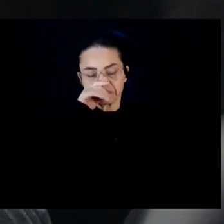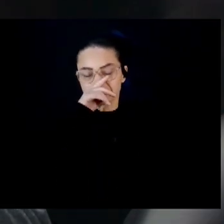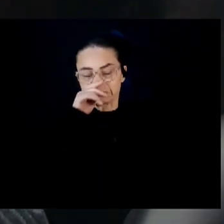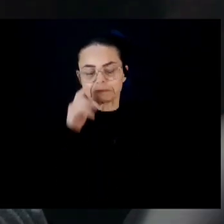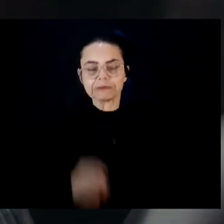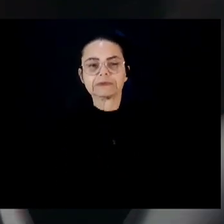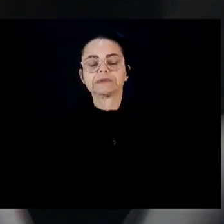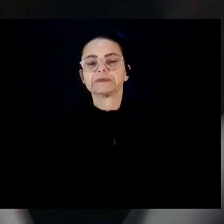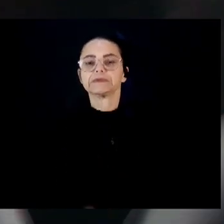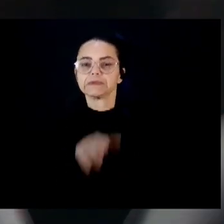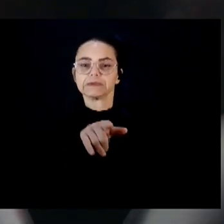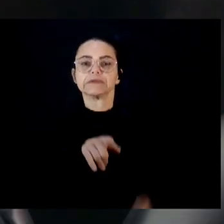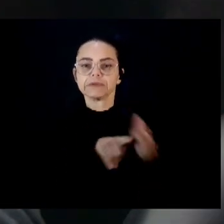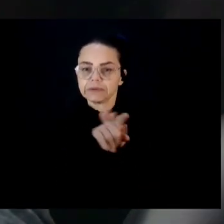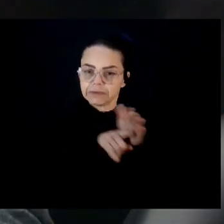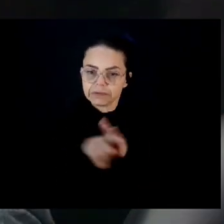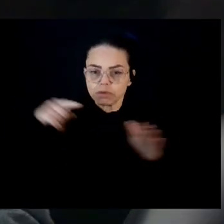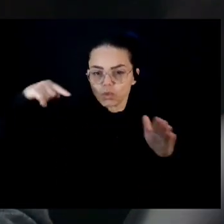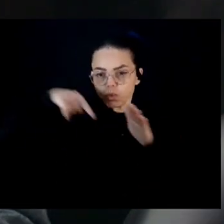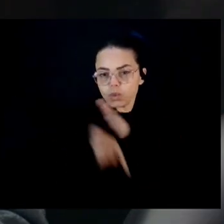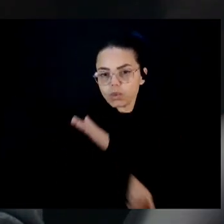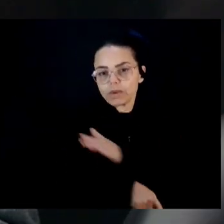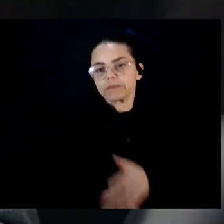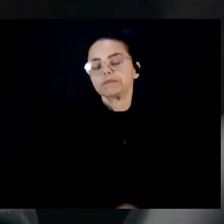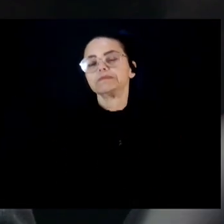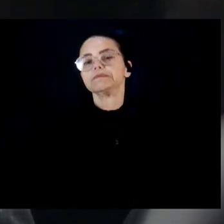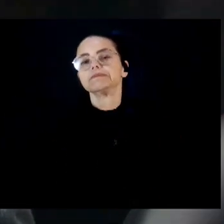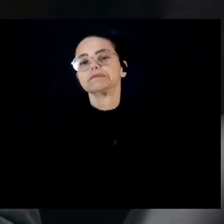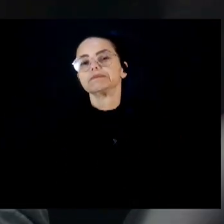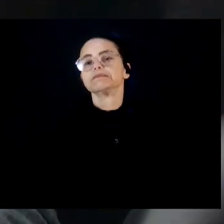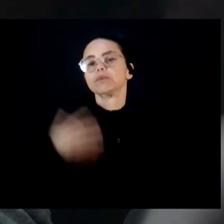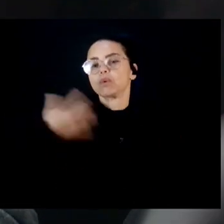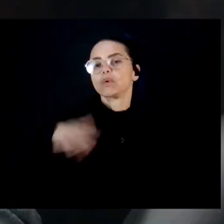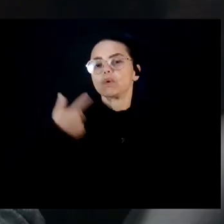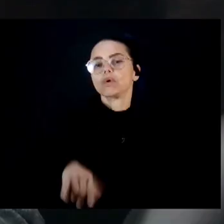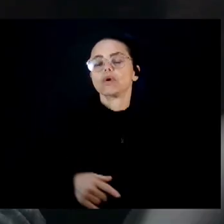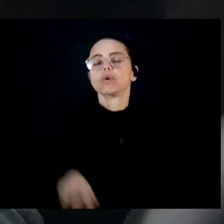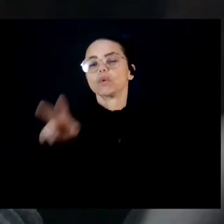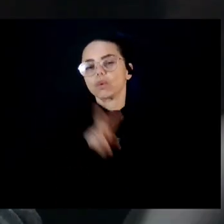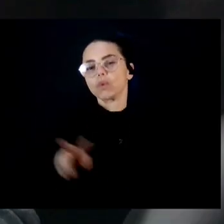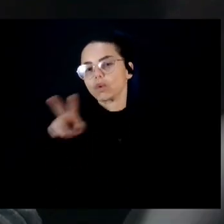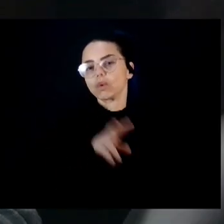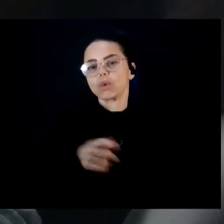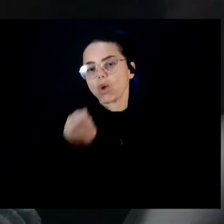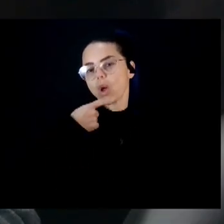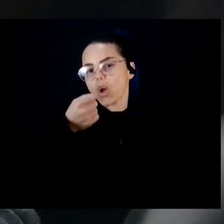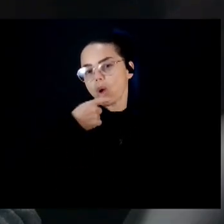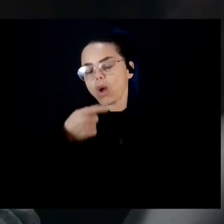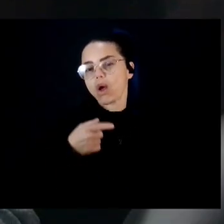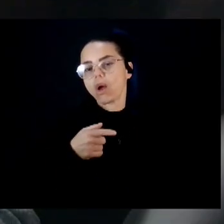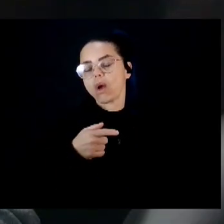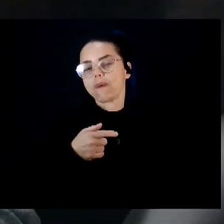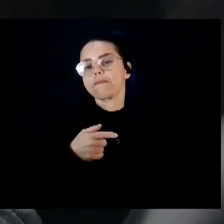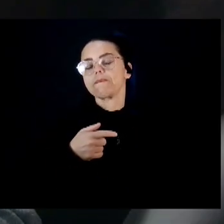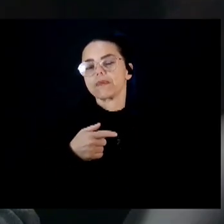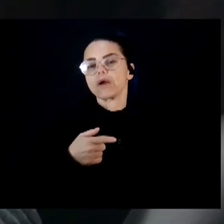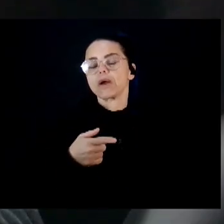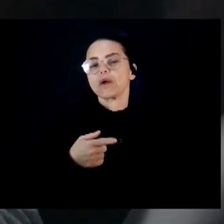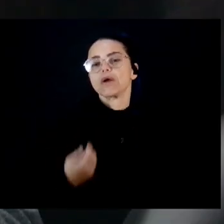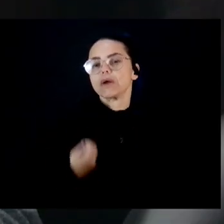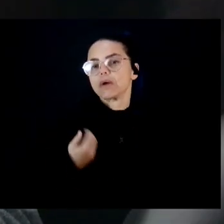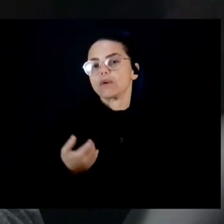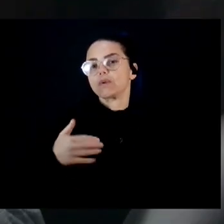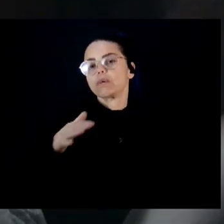vai fazer uma pesquisa mais aprofundada, tem lá um excesso de uma vitamina que foi consumido a longo prazo e em doses